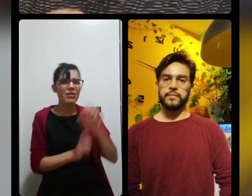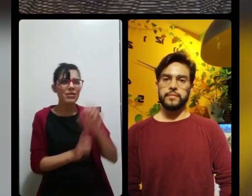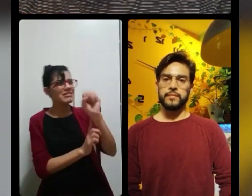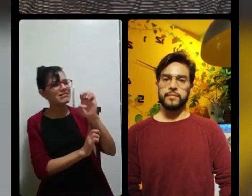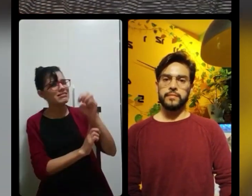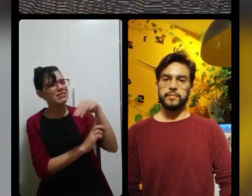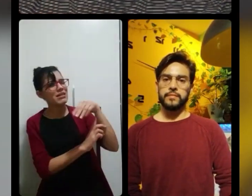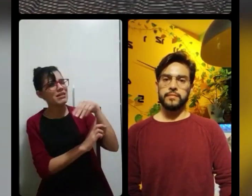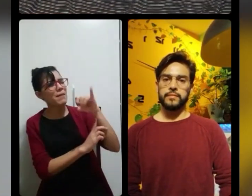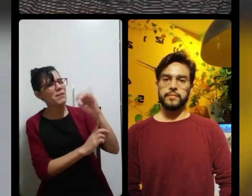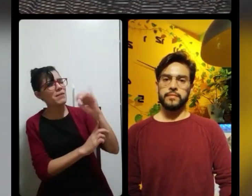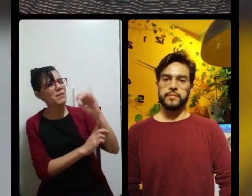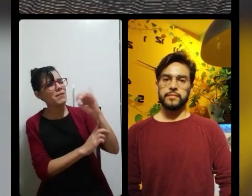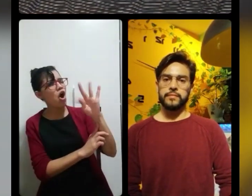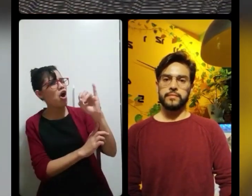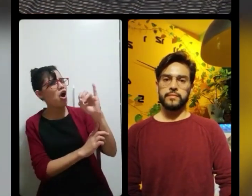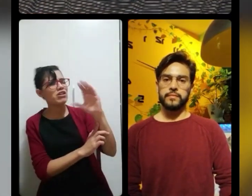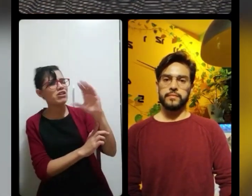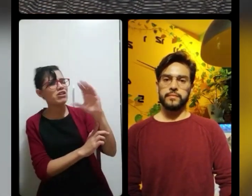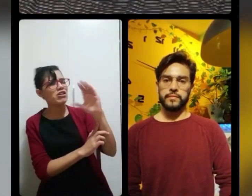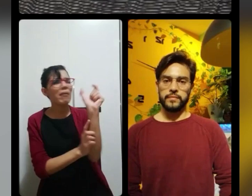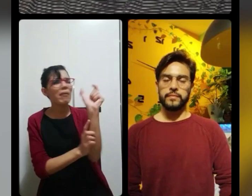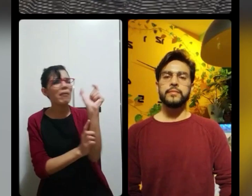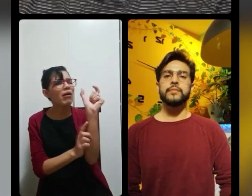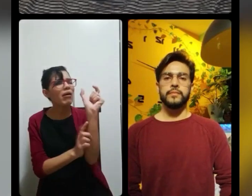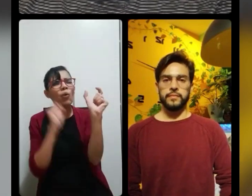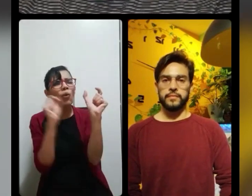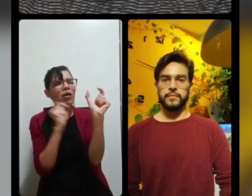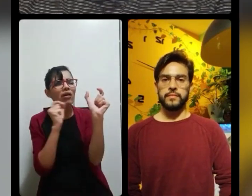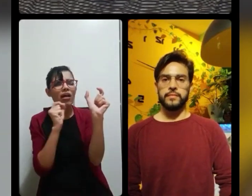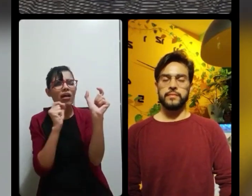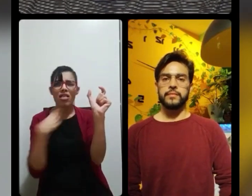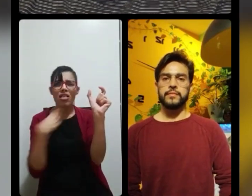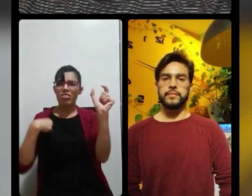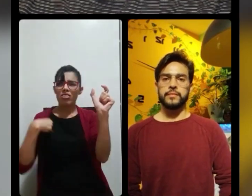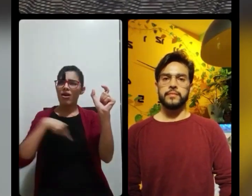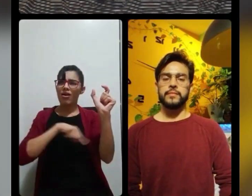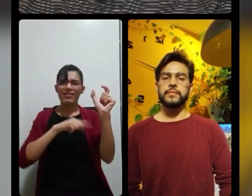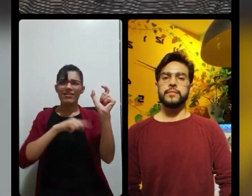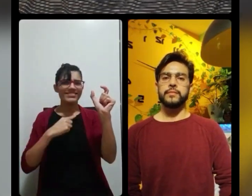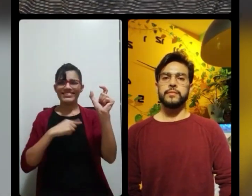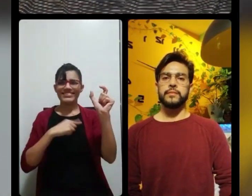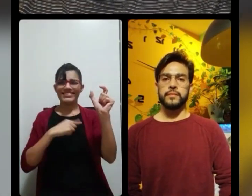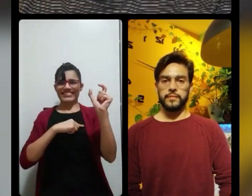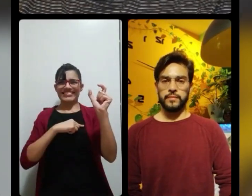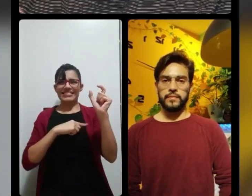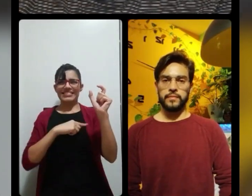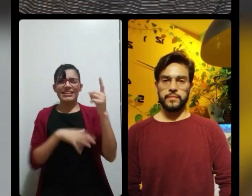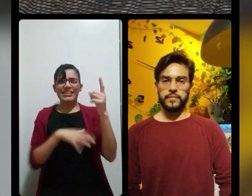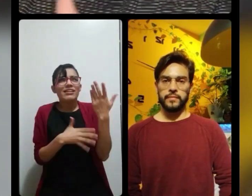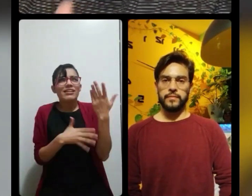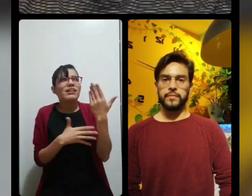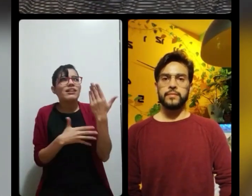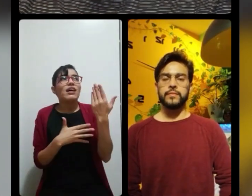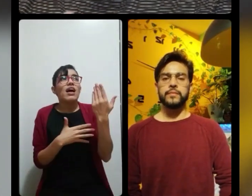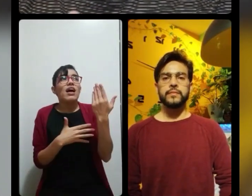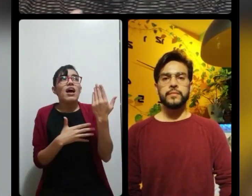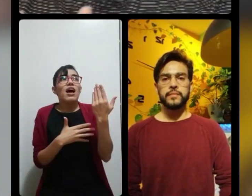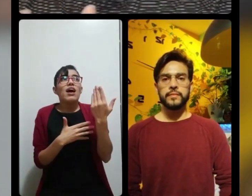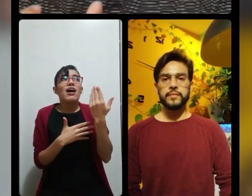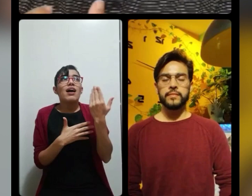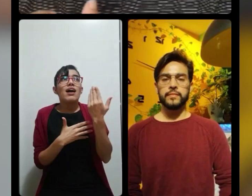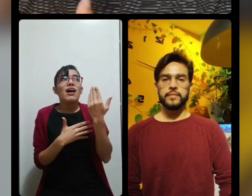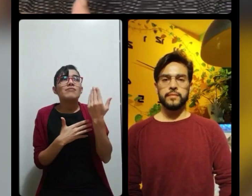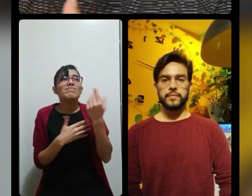jornalistas convencionais e professores de texto de redação, na verdade. Então, eu acho que é isso. Só depois, eu acho